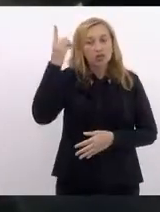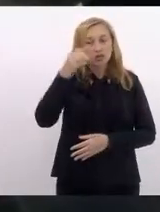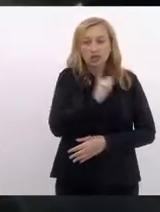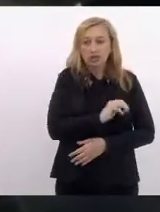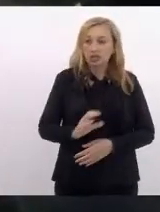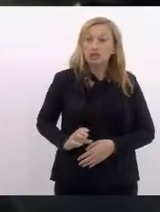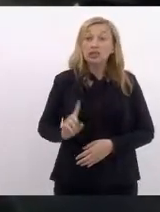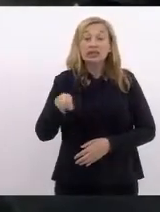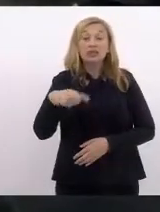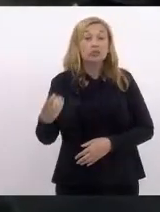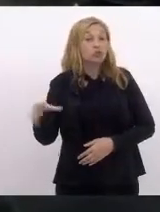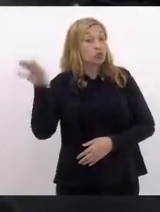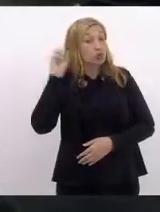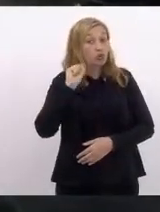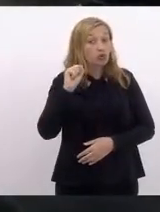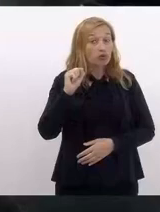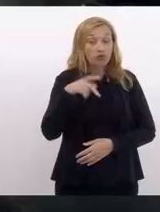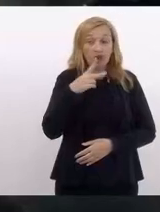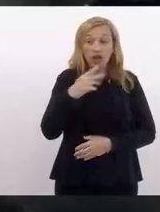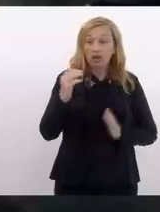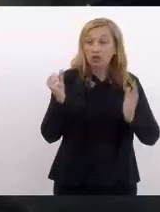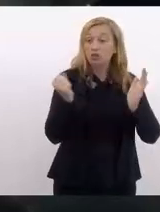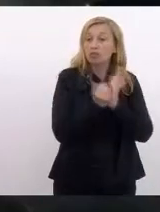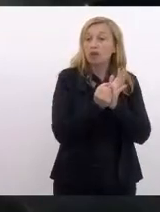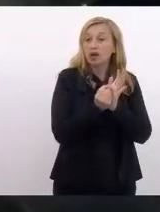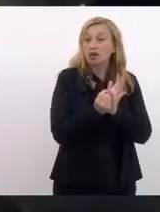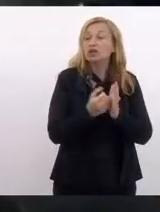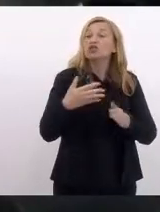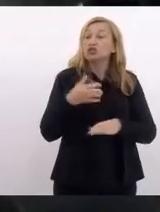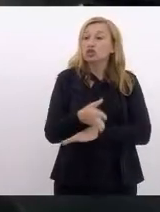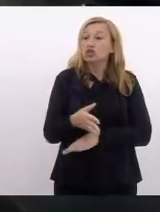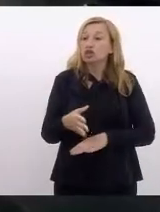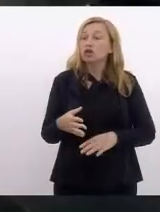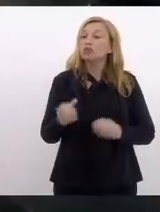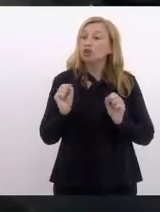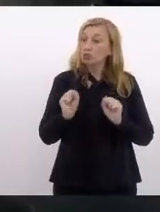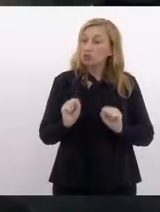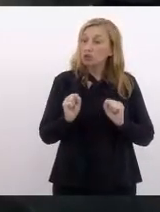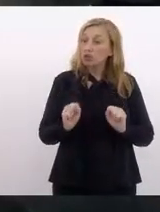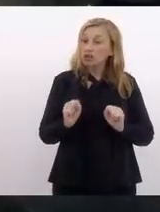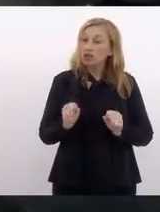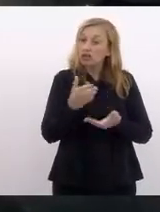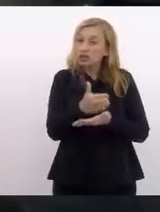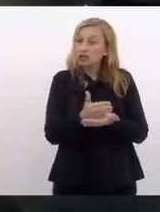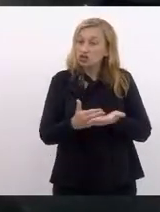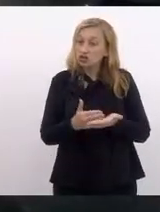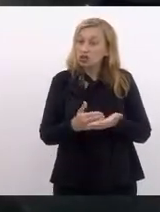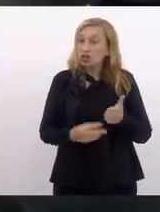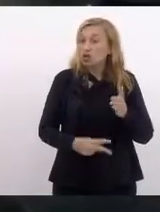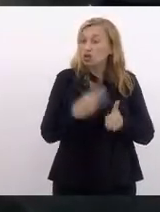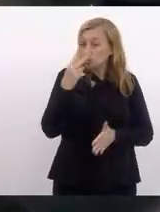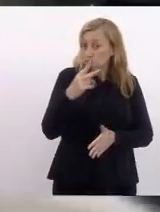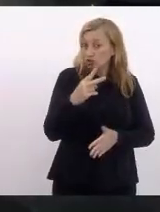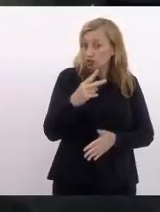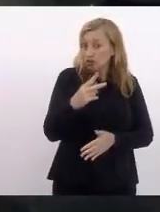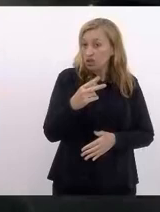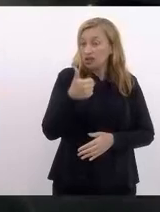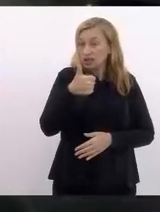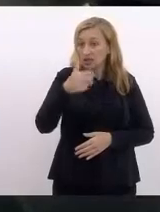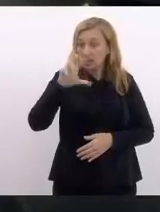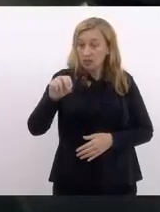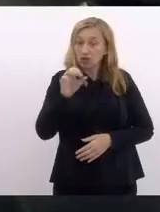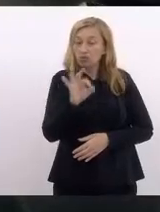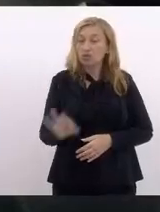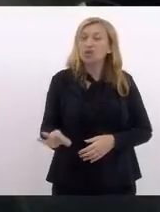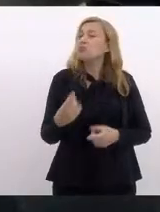André cima depois que me ouviu dizer o impacto nós chegamos a conclusão que poderia ser dividido em duas vezes e chegamos há cento e cinquenta